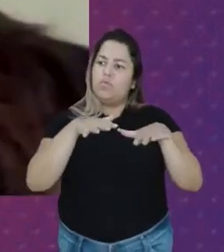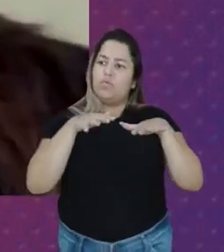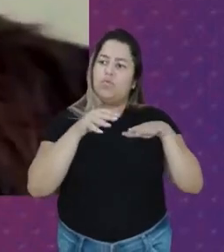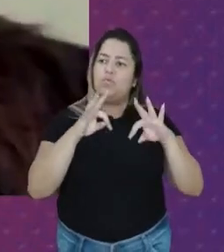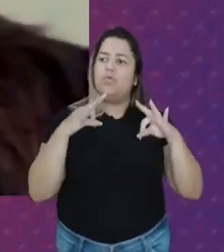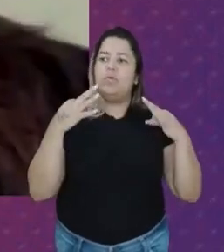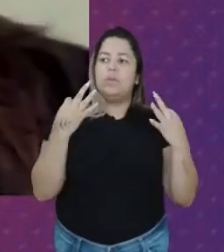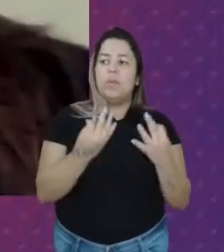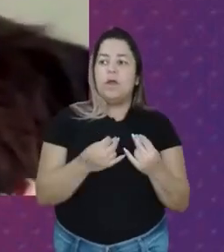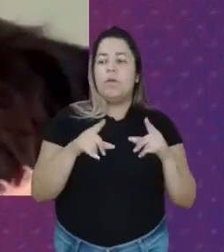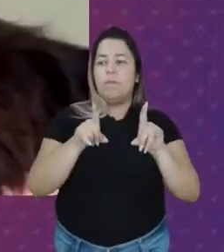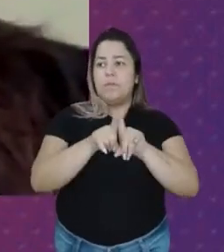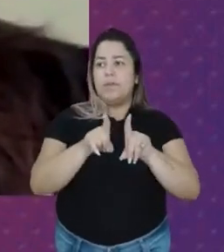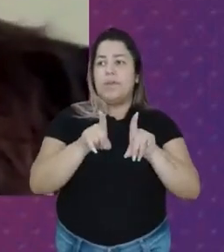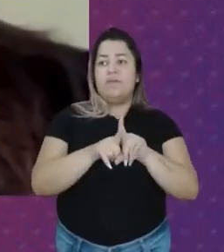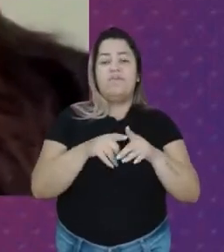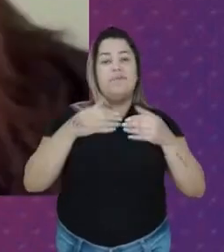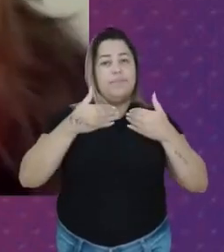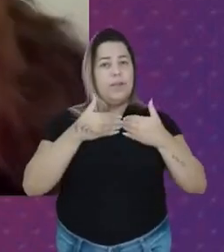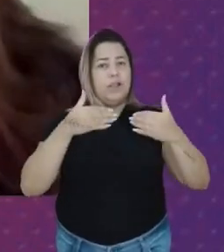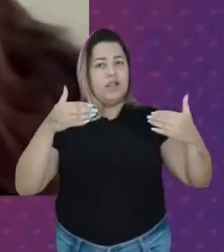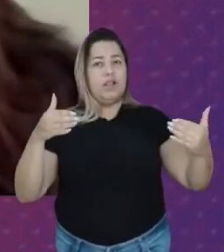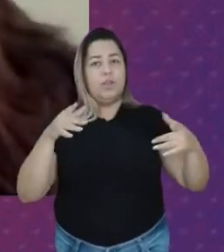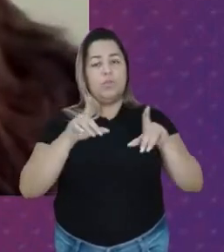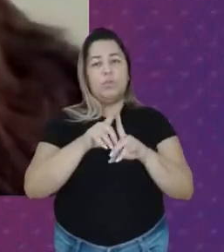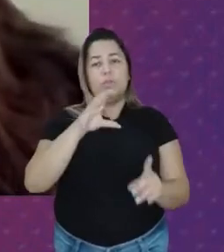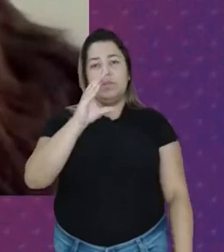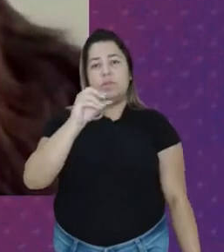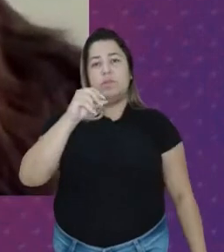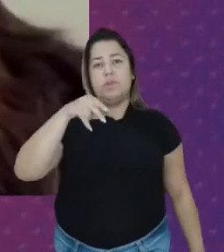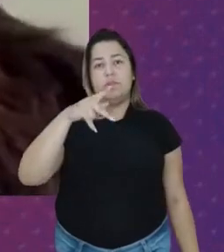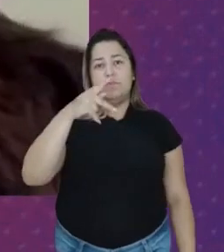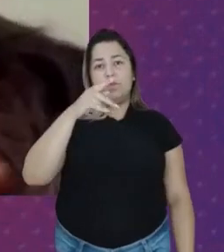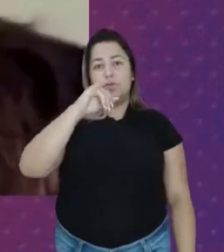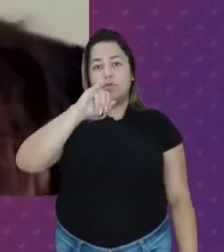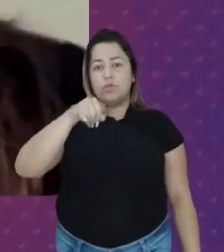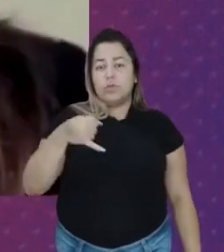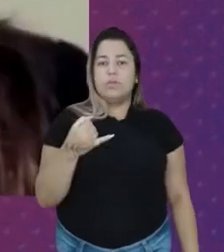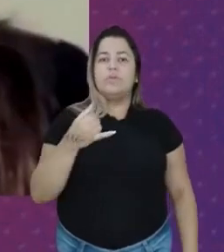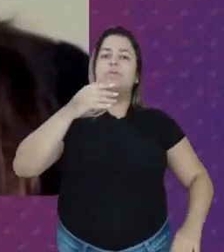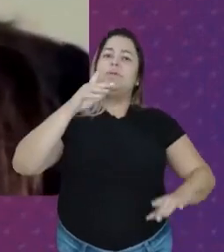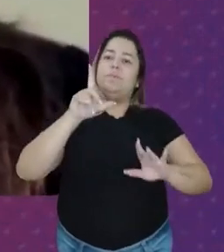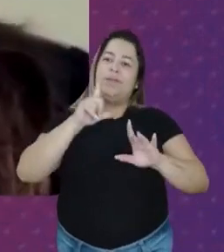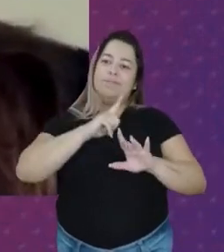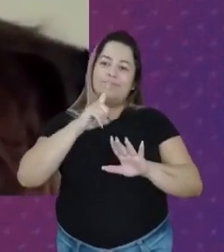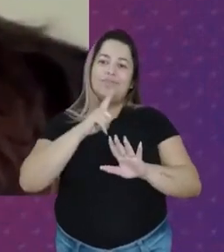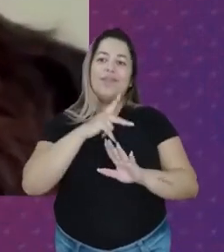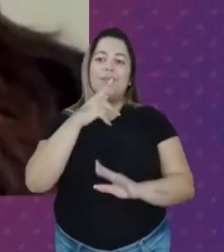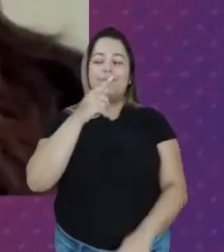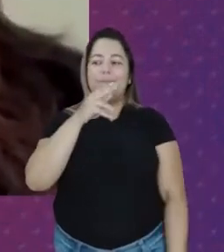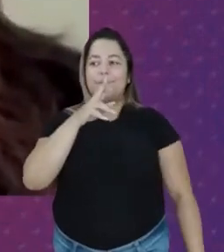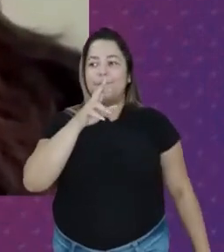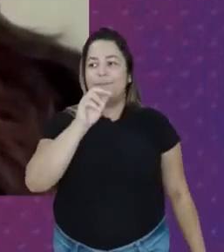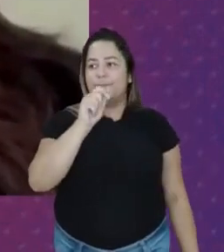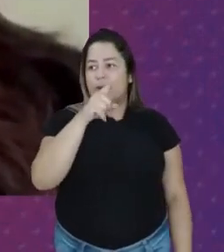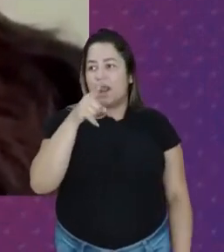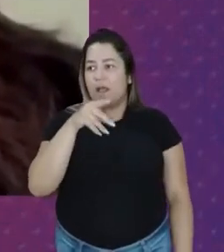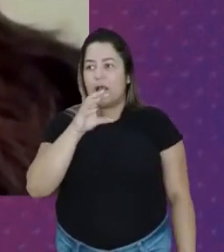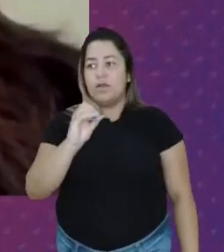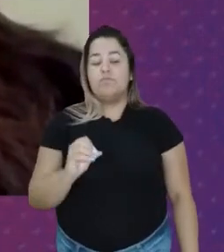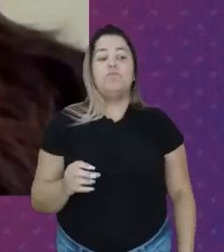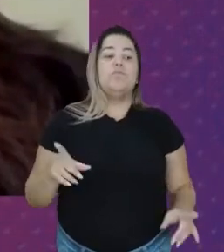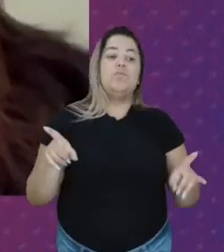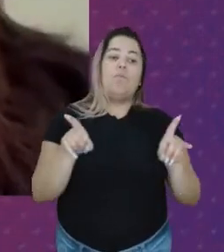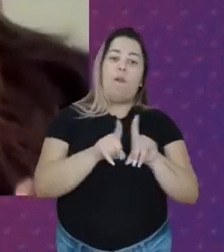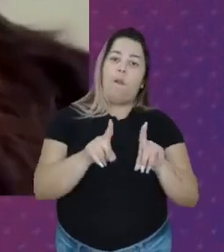conta bancária específica que foi aberta com o seu CNPJ de campanha. Então, existem prazos para isso, né? A partir do momento